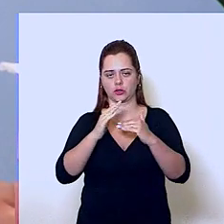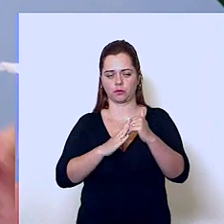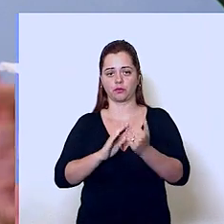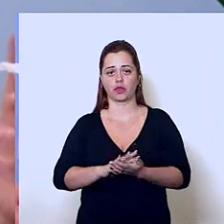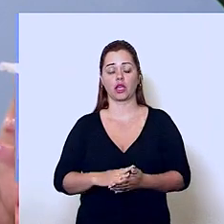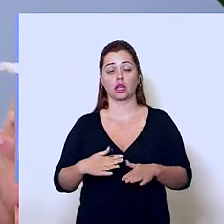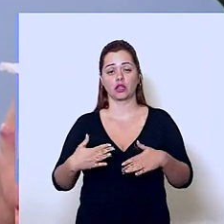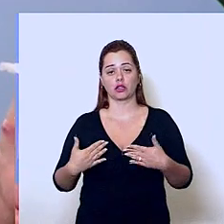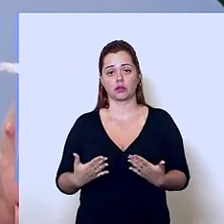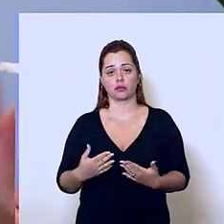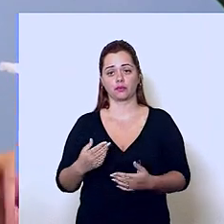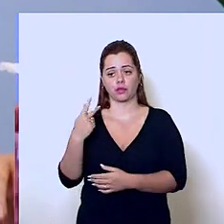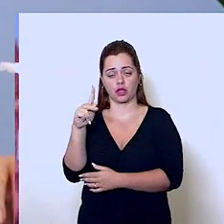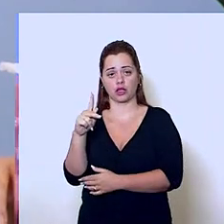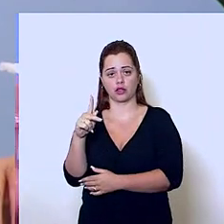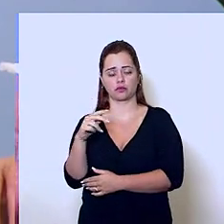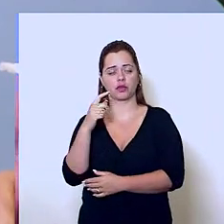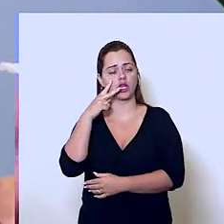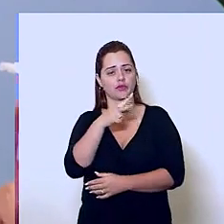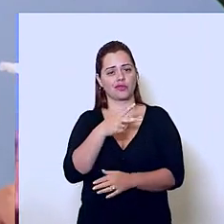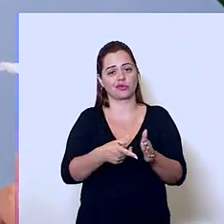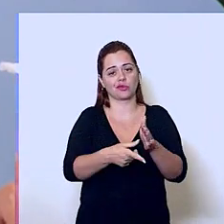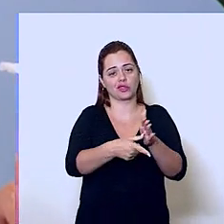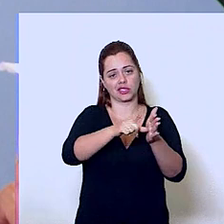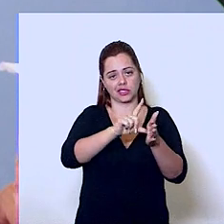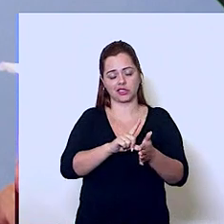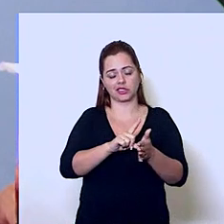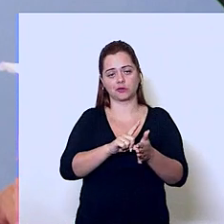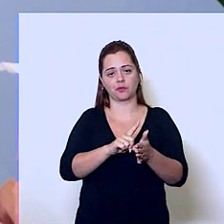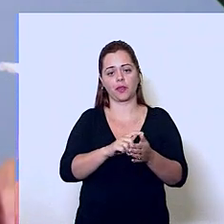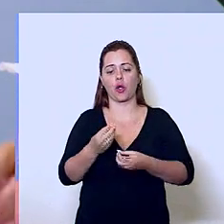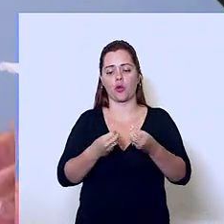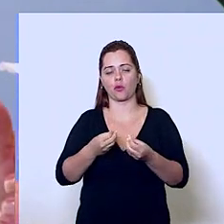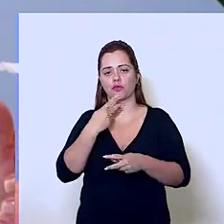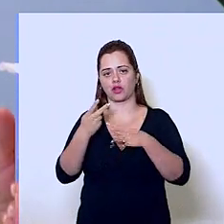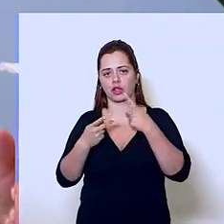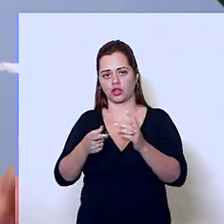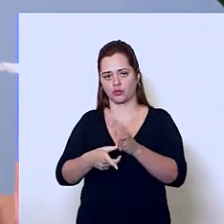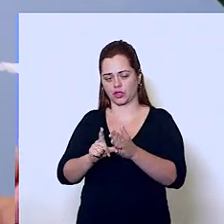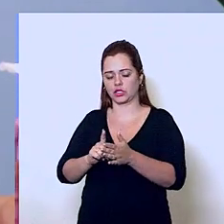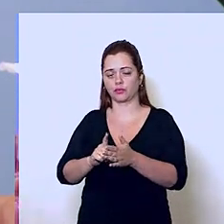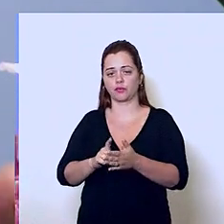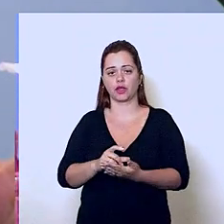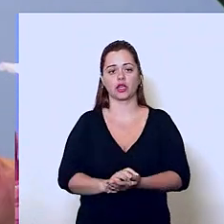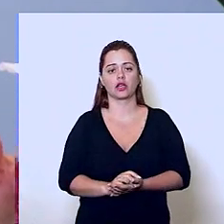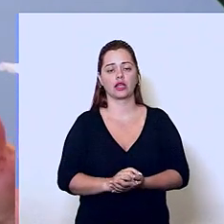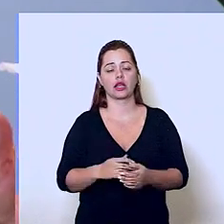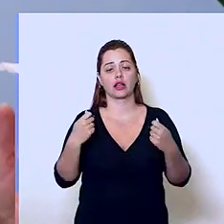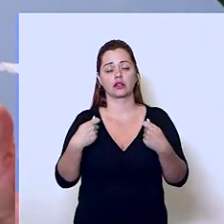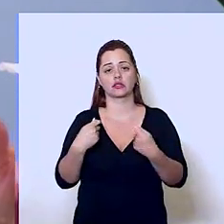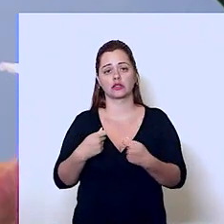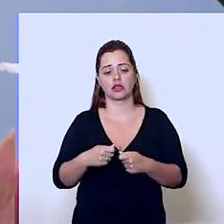Ele anteviu, como já disseram meus antecessores aqui, que falaram, anteviu a necessidade de ampliar